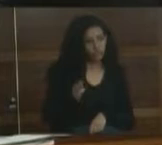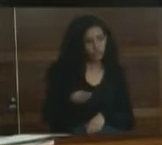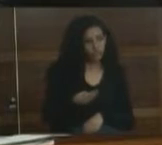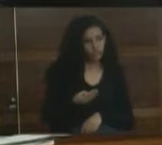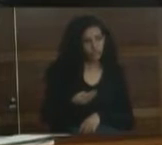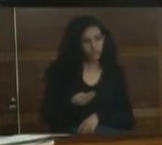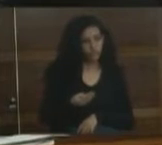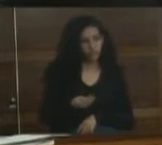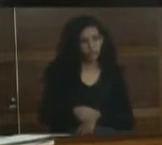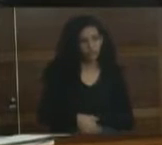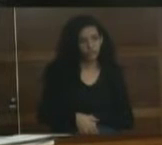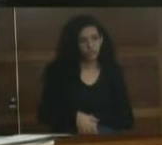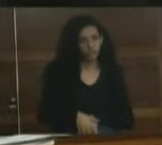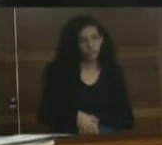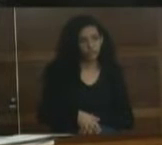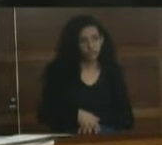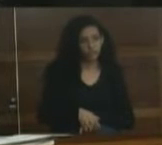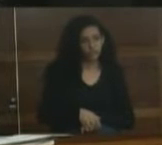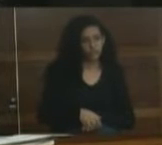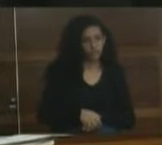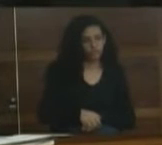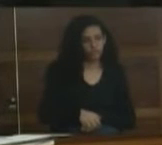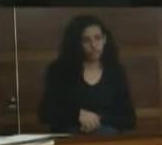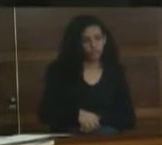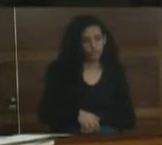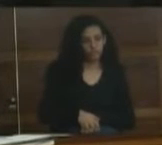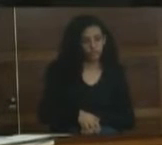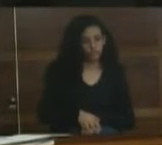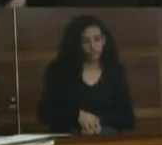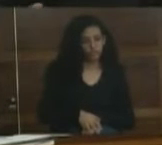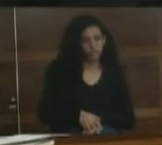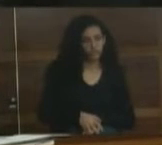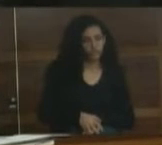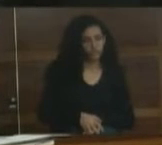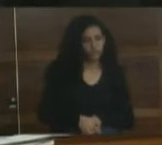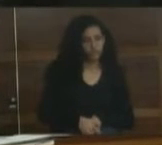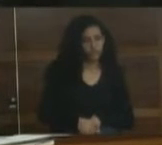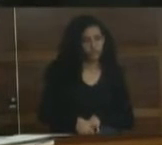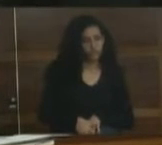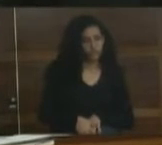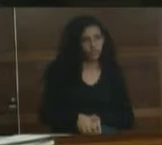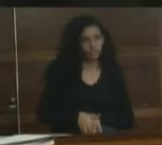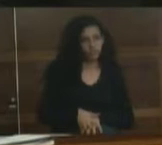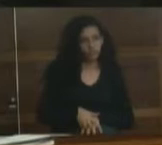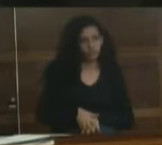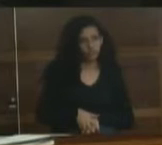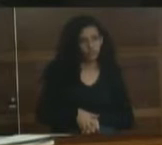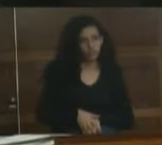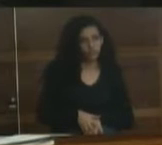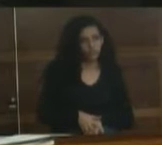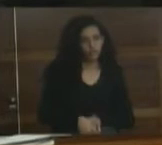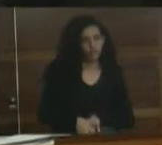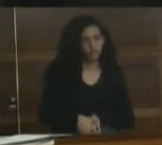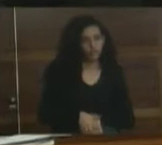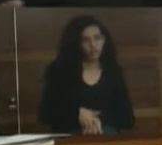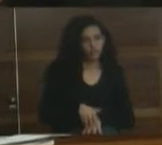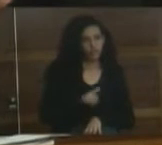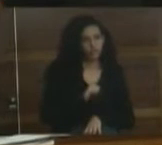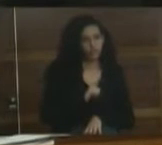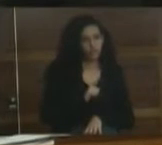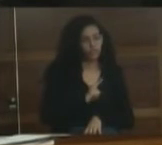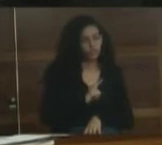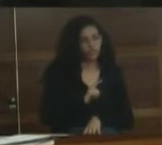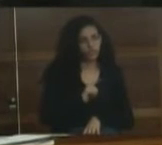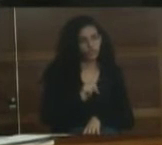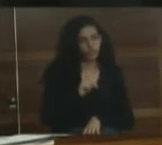dentro de 26 aí você tem que lá tem um sol de todos todos né então tem eu tem as